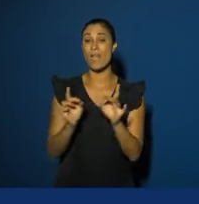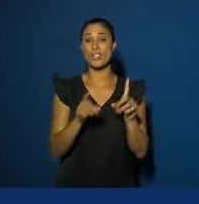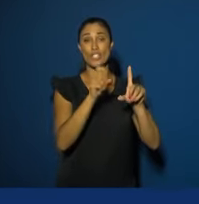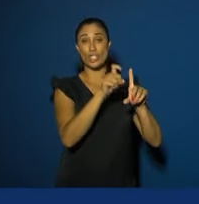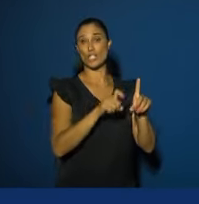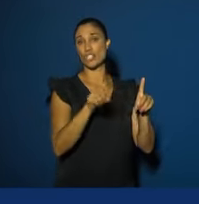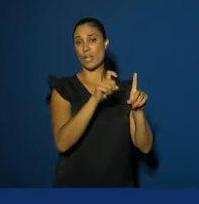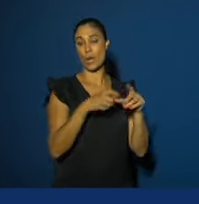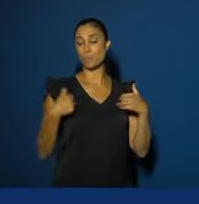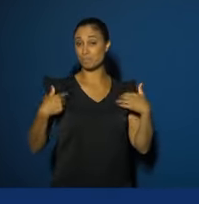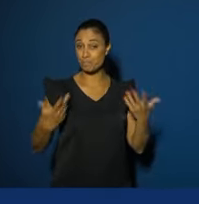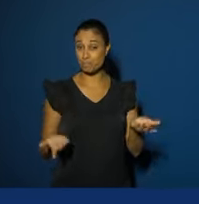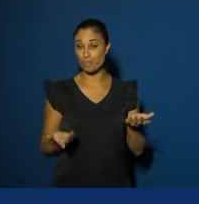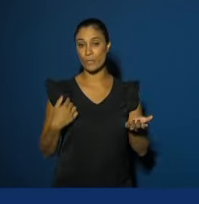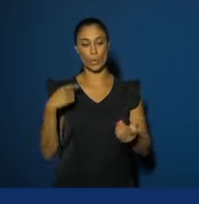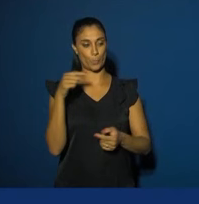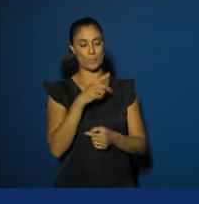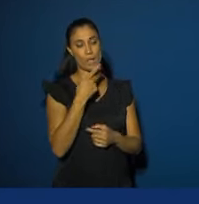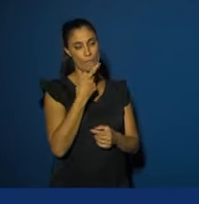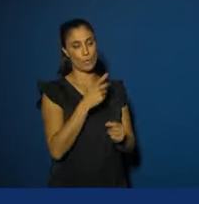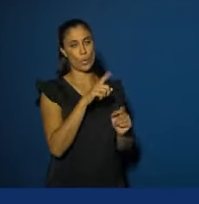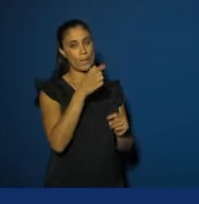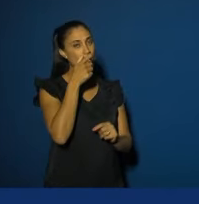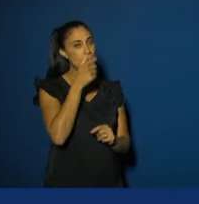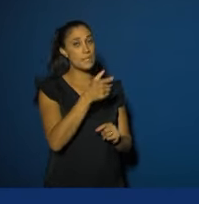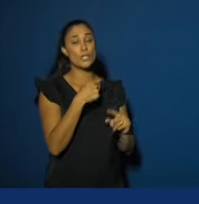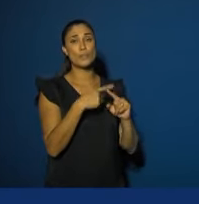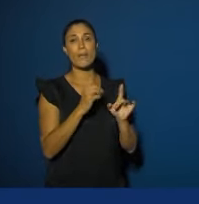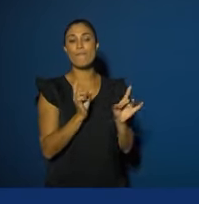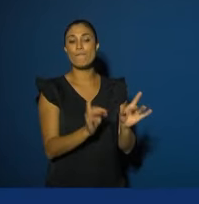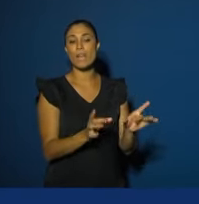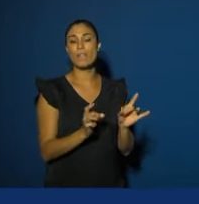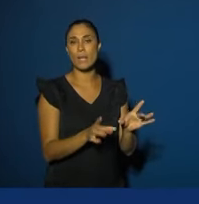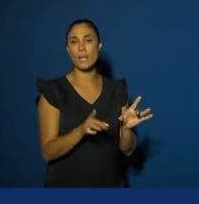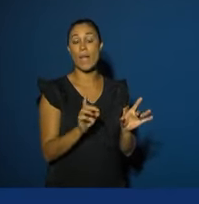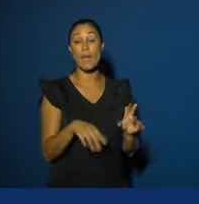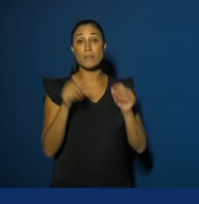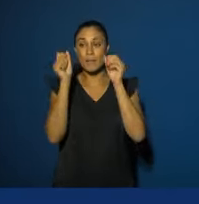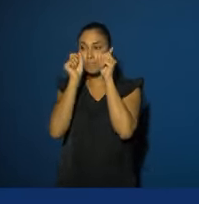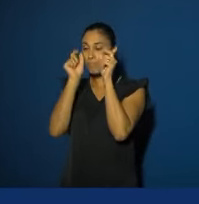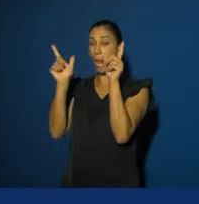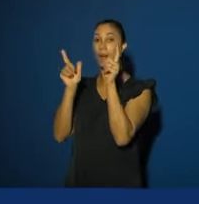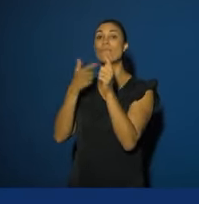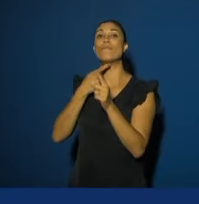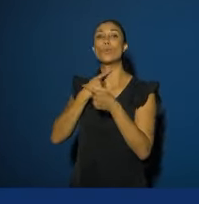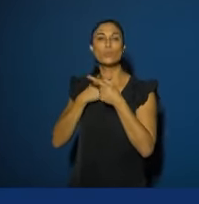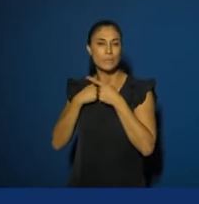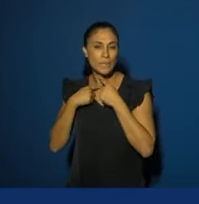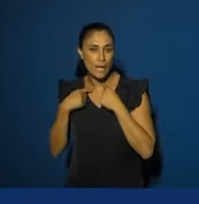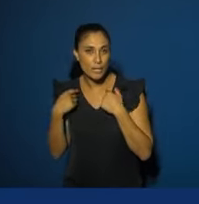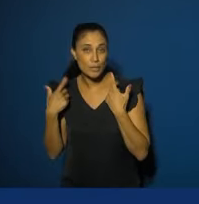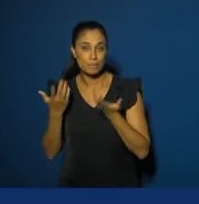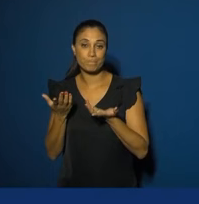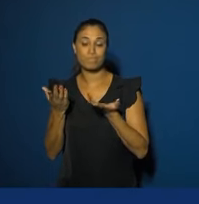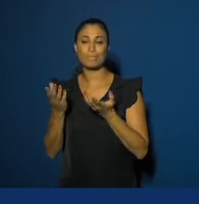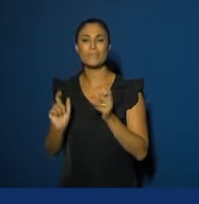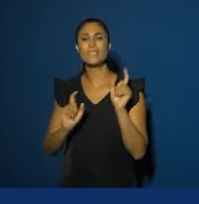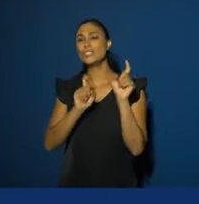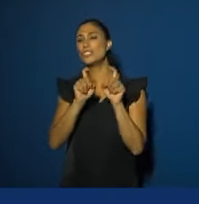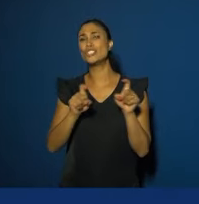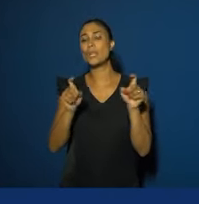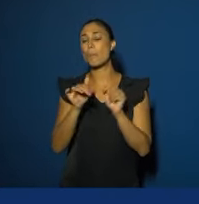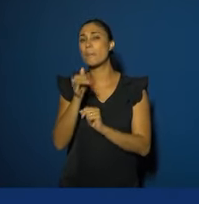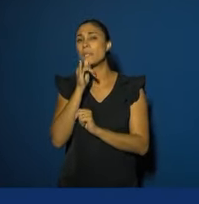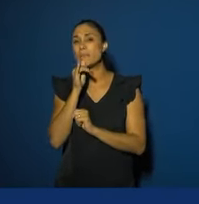digitalmente isso que a Cris falou é muito interessante porque vender também é despertar vontade e esse digital quem que